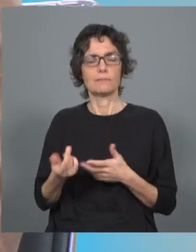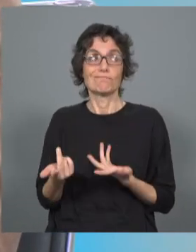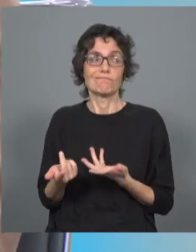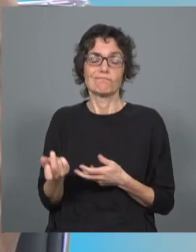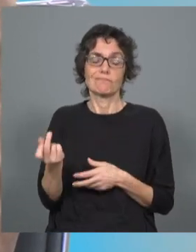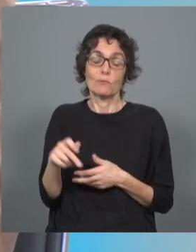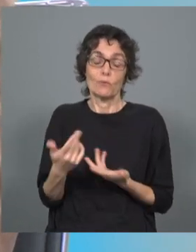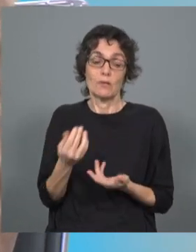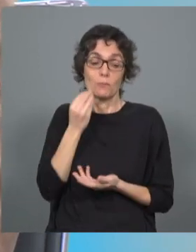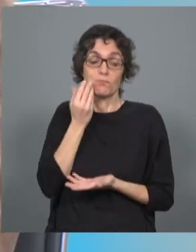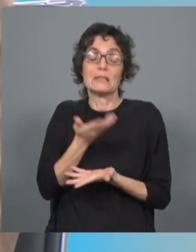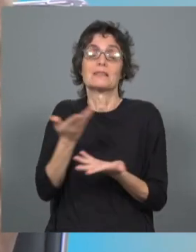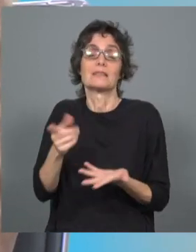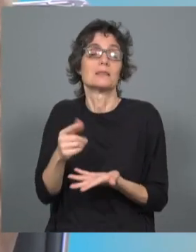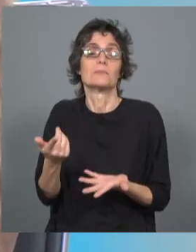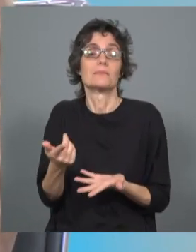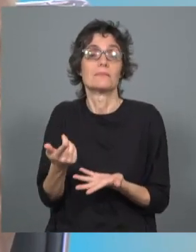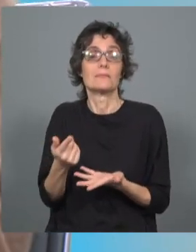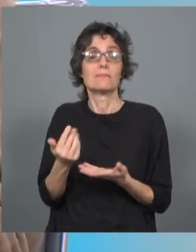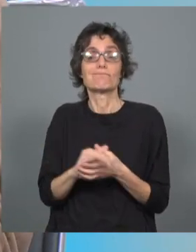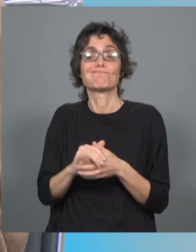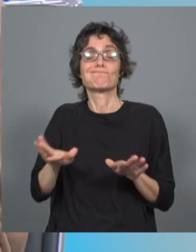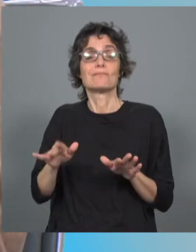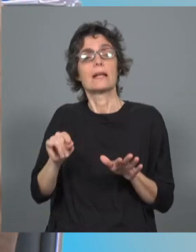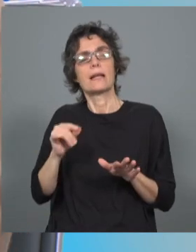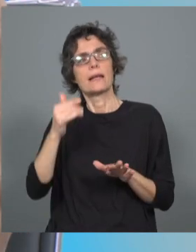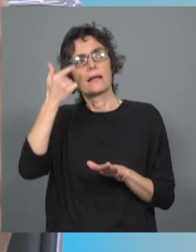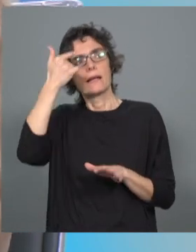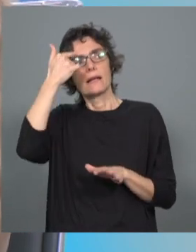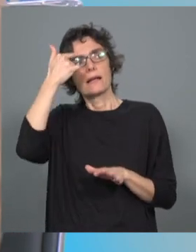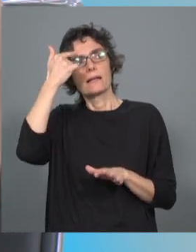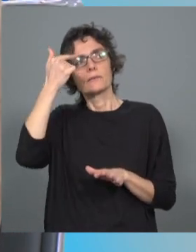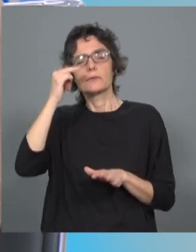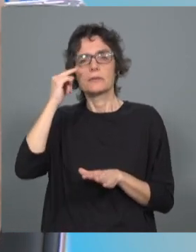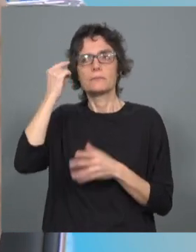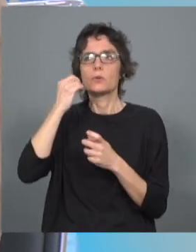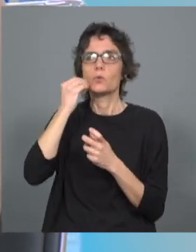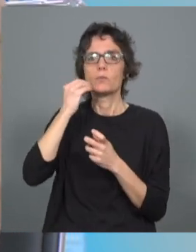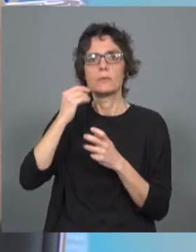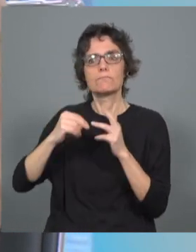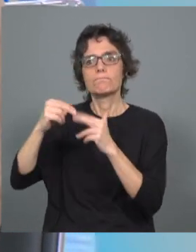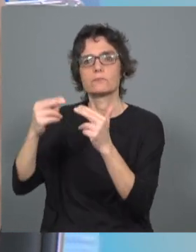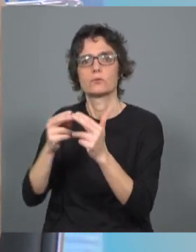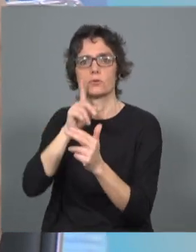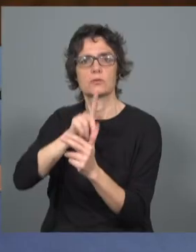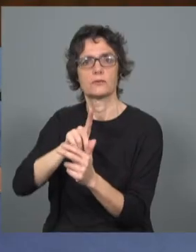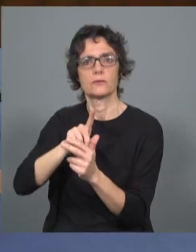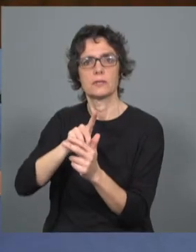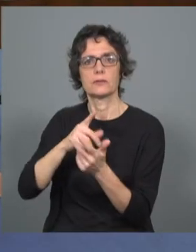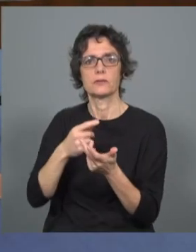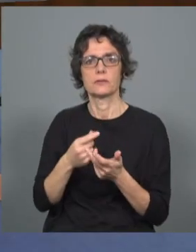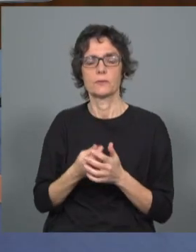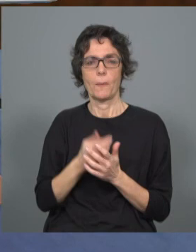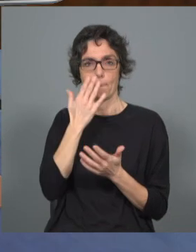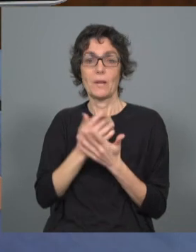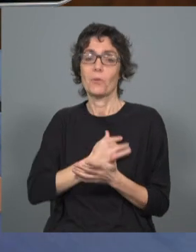hoje. E é preciso saber reconstruir e reviver isto neste espírito, de facto, do amor, não é? E da construção. E foi